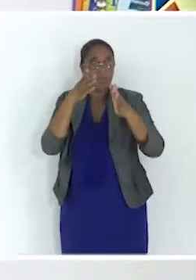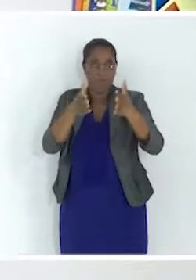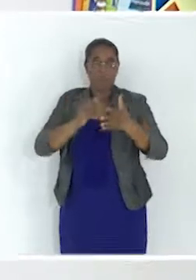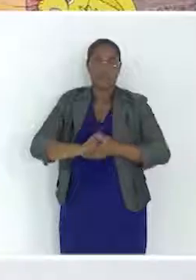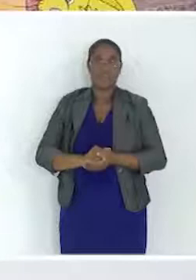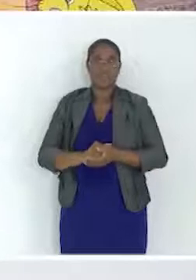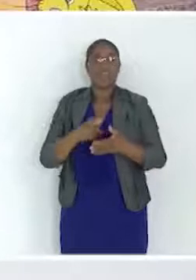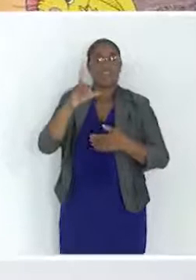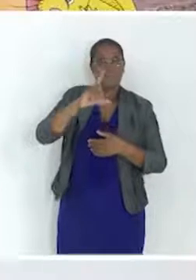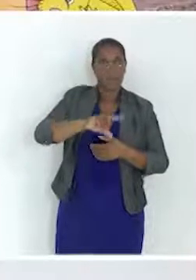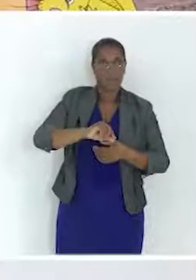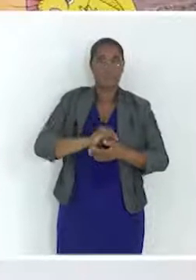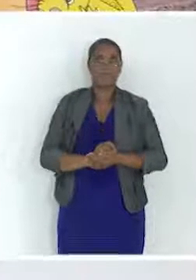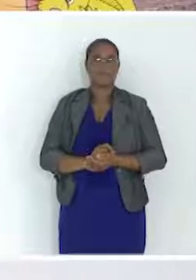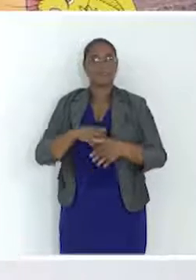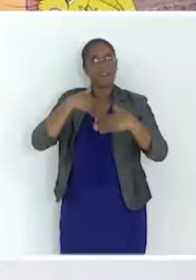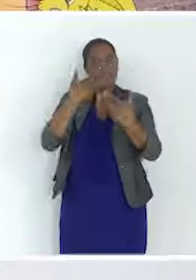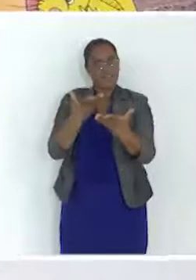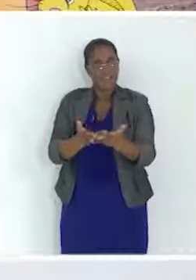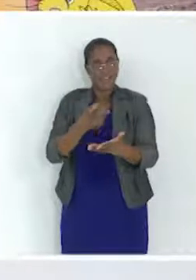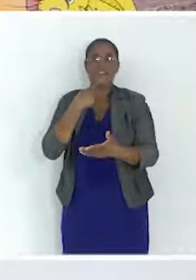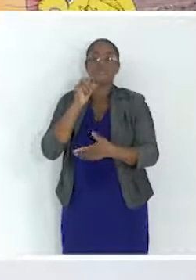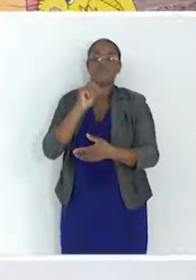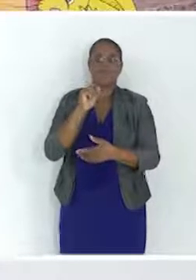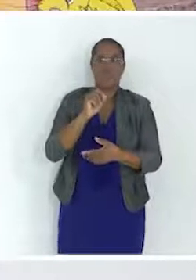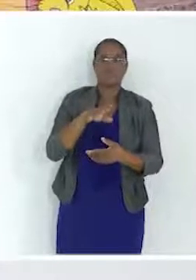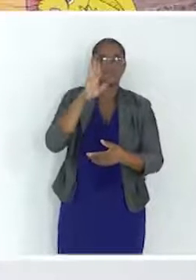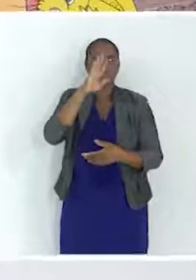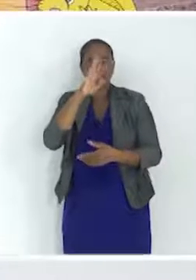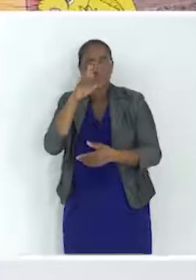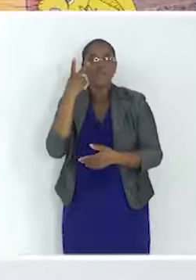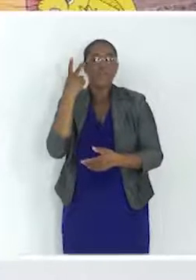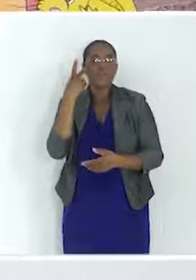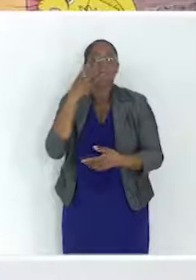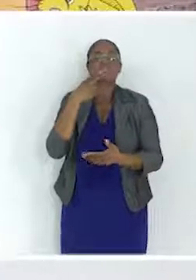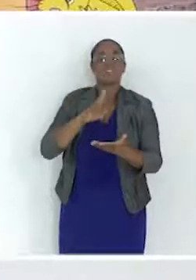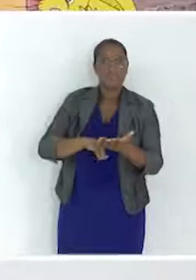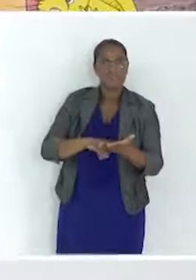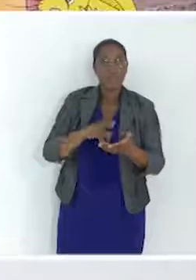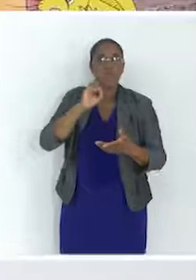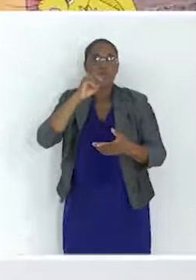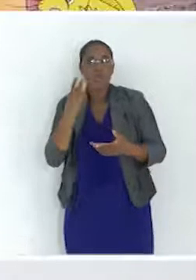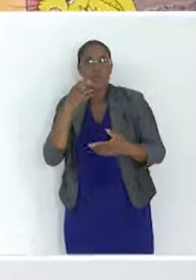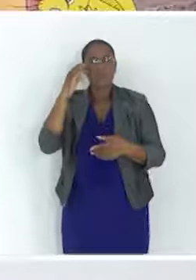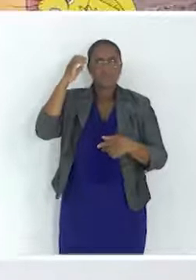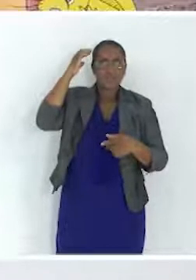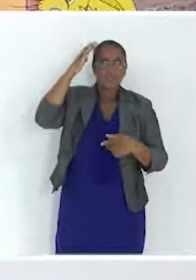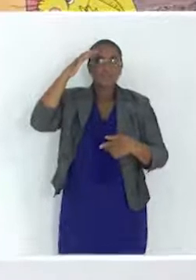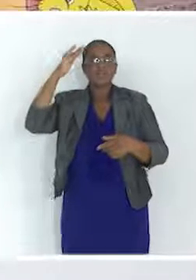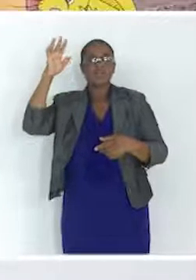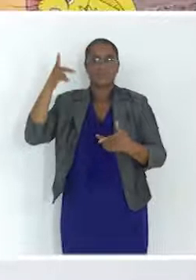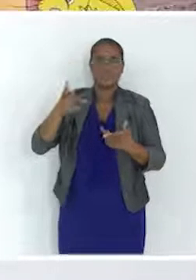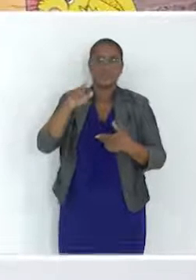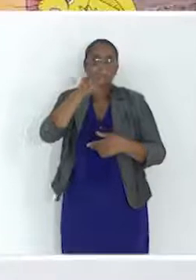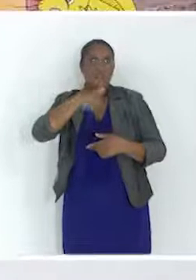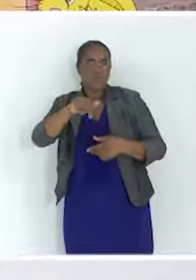dar nome aos seres vivos reais ou imaginários. Estamos a falar fada,